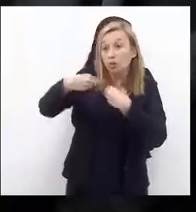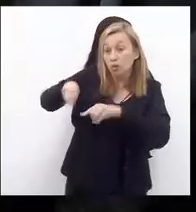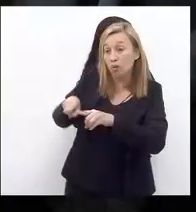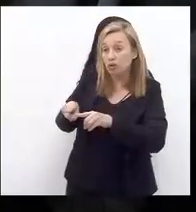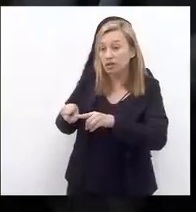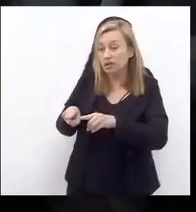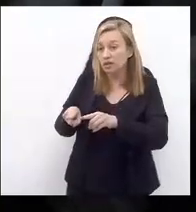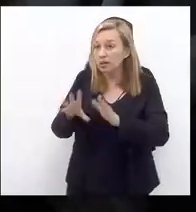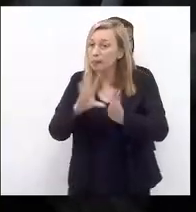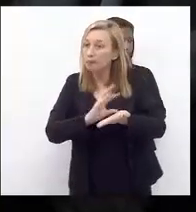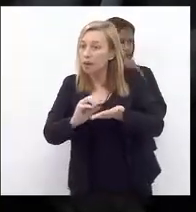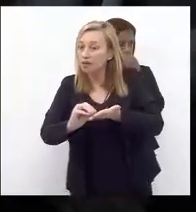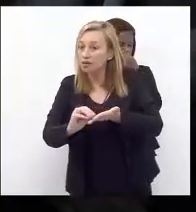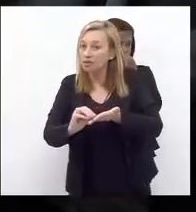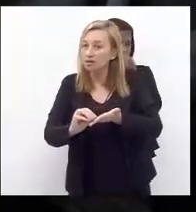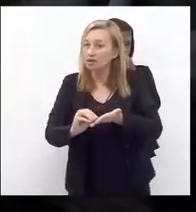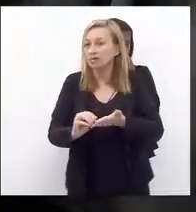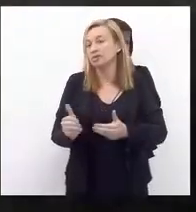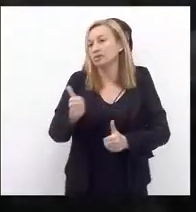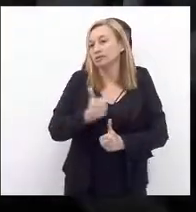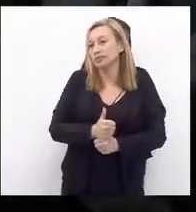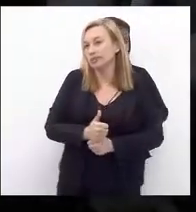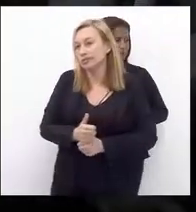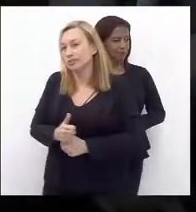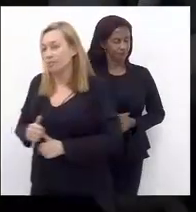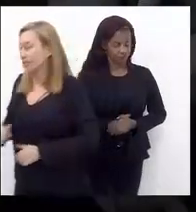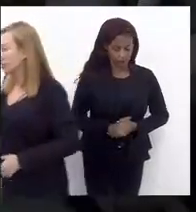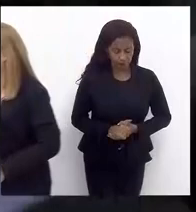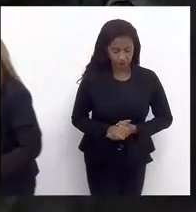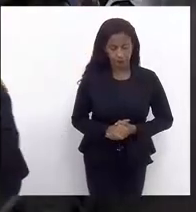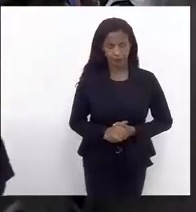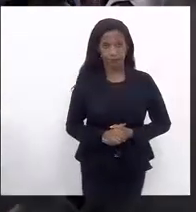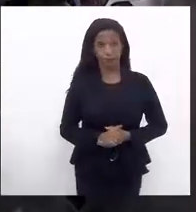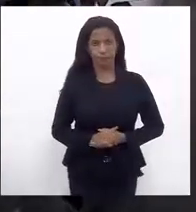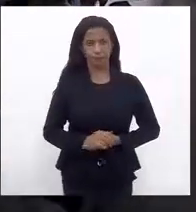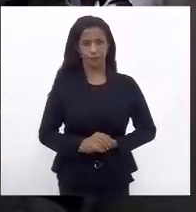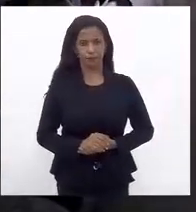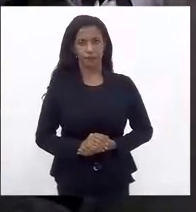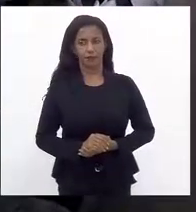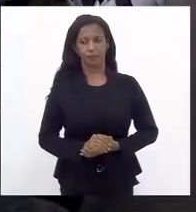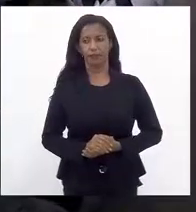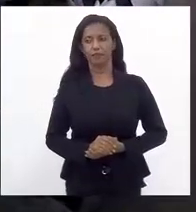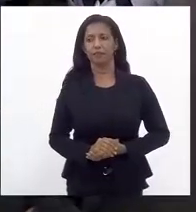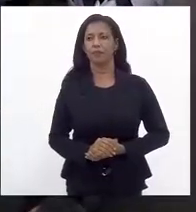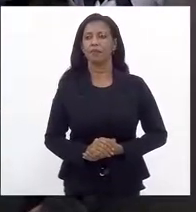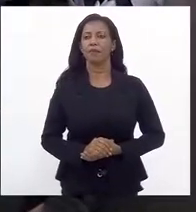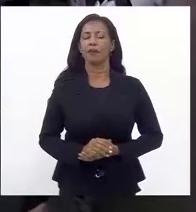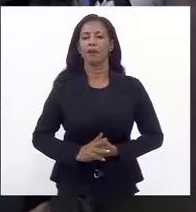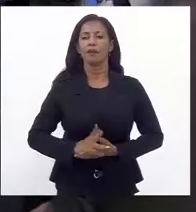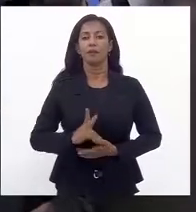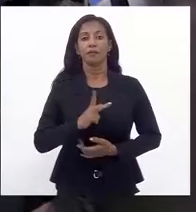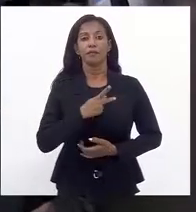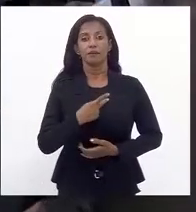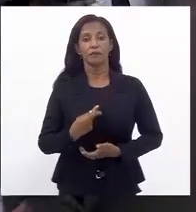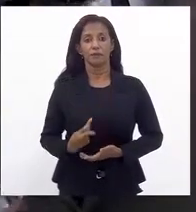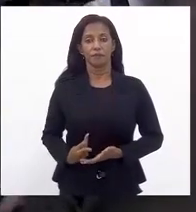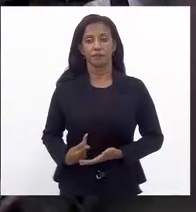conta pautas como a falta do ministro Paulo Guedes obrigado o presente